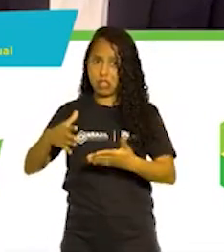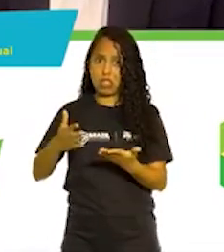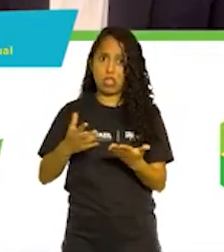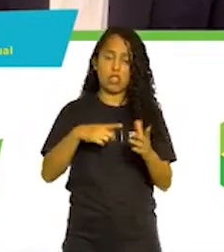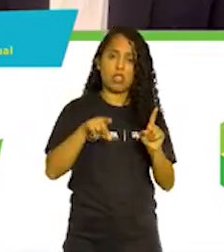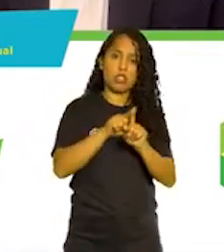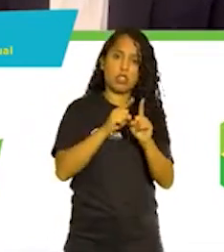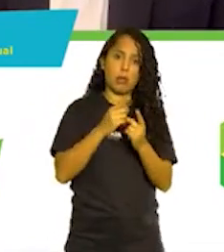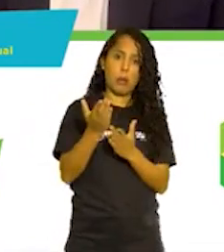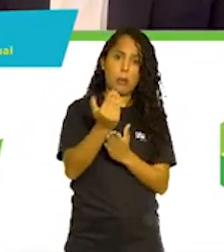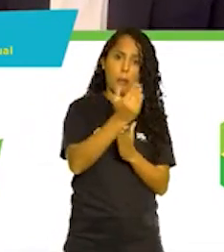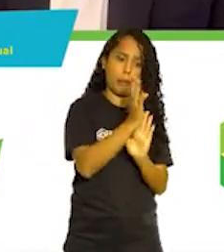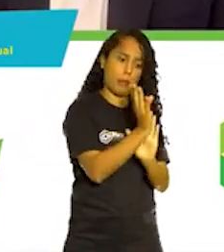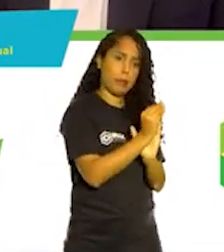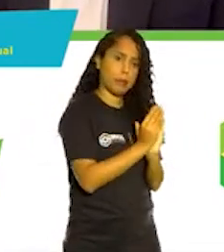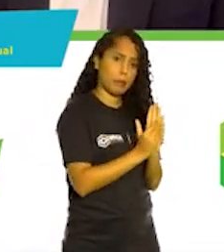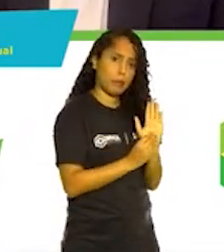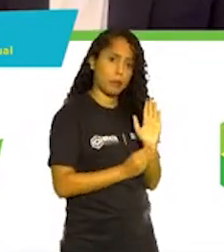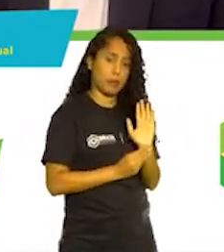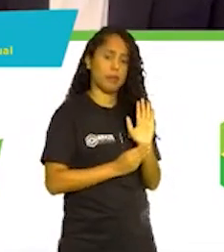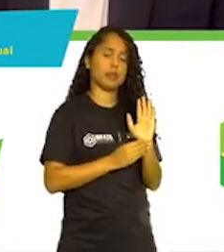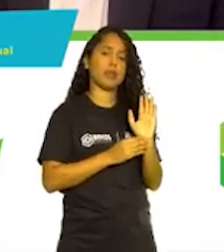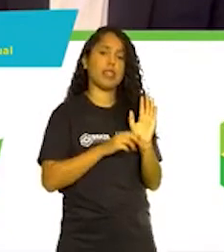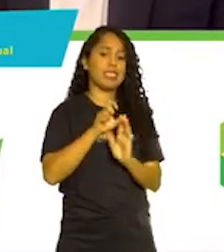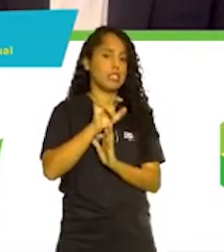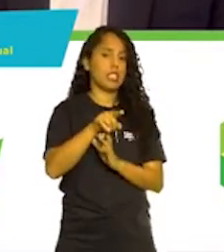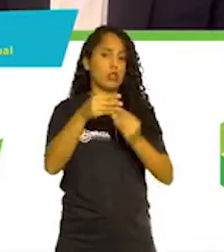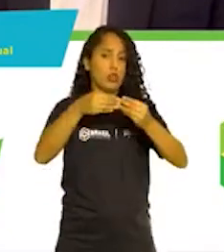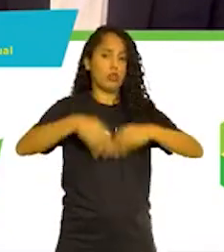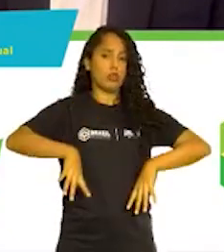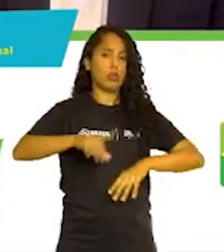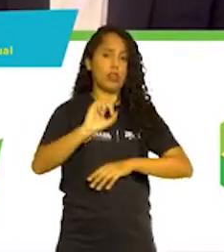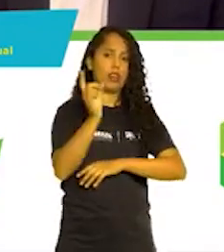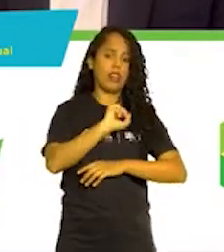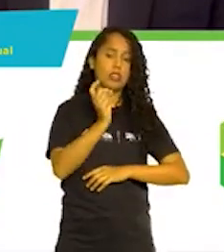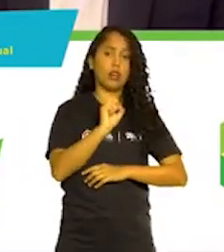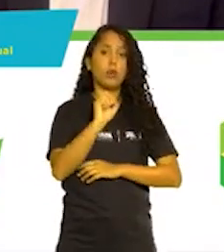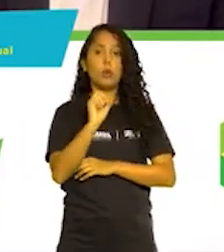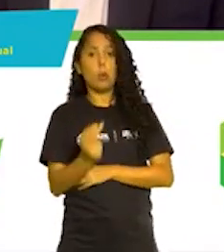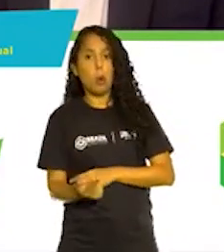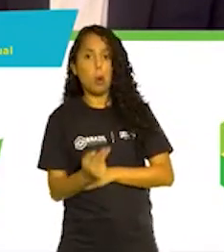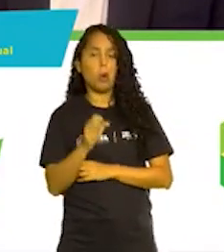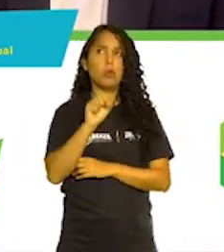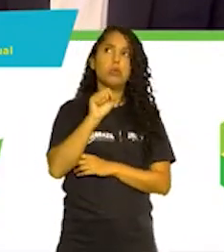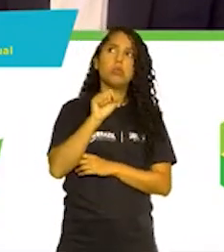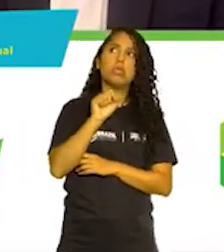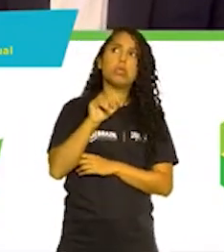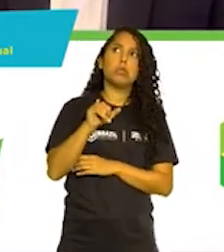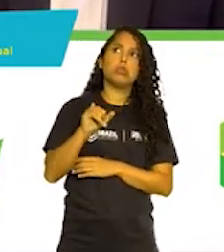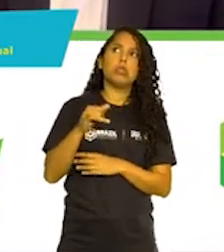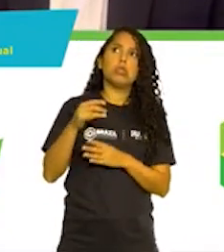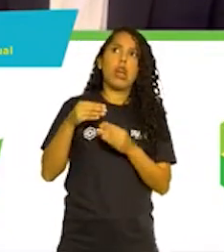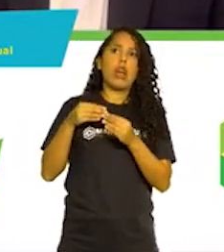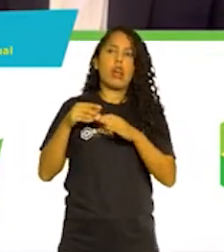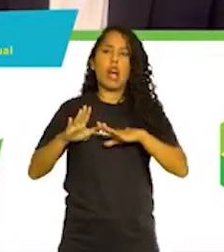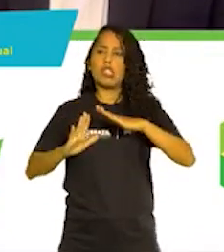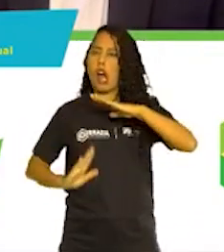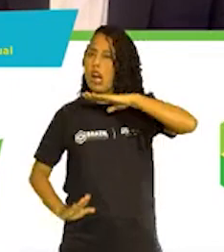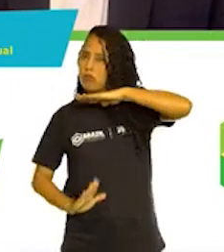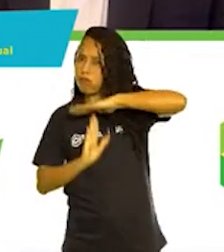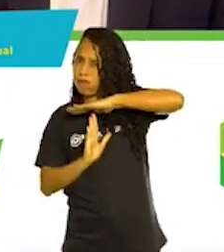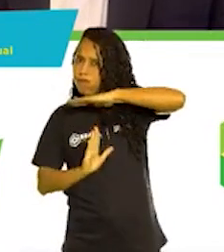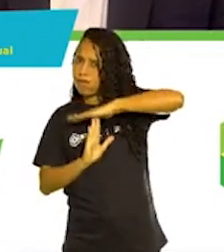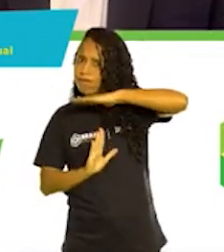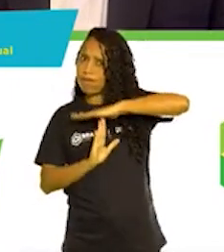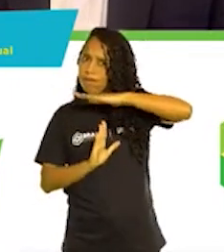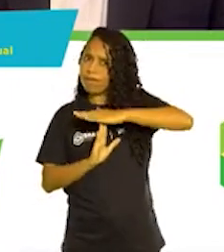está certo se você não gastar ou se você gastar no limite do permitido,